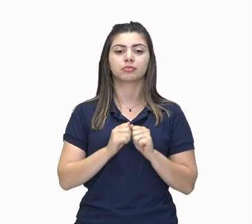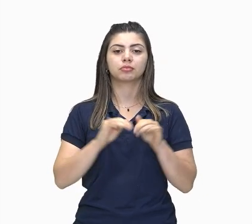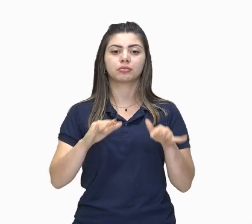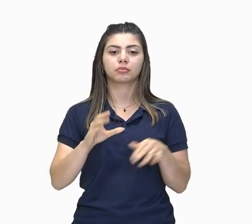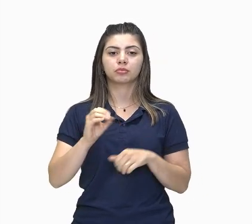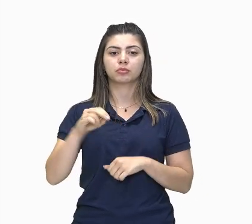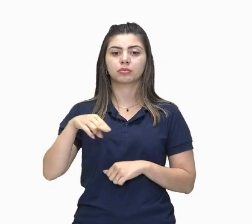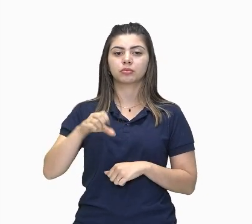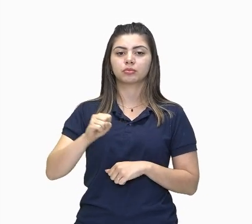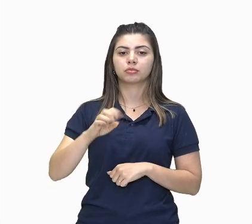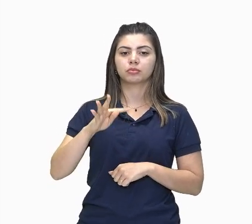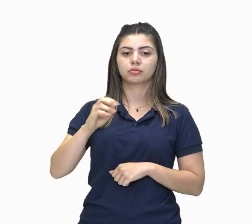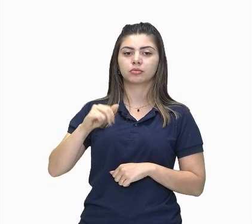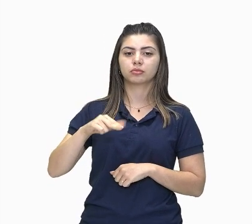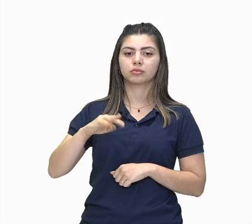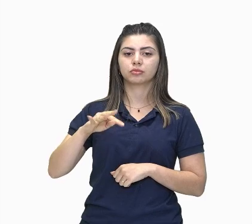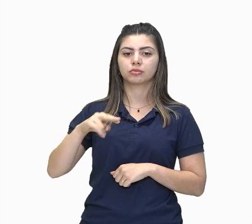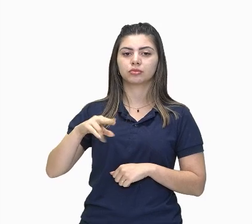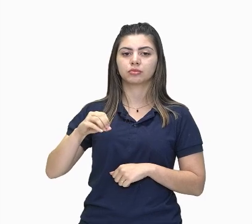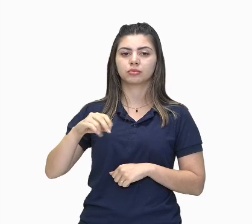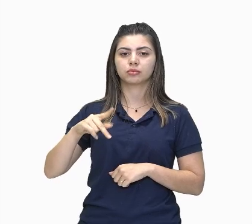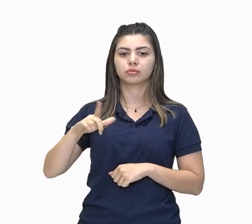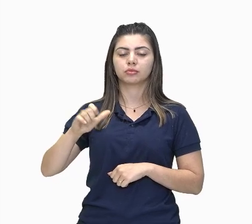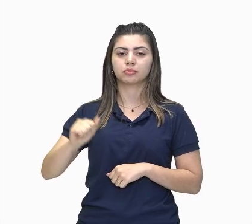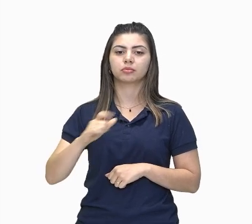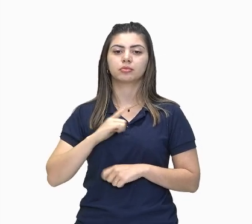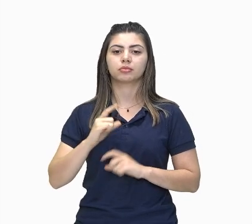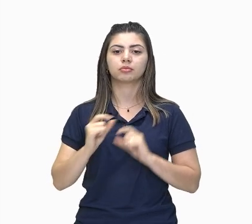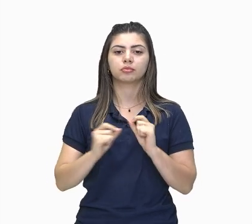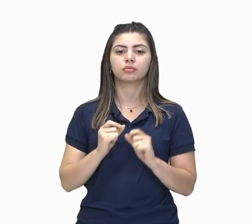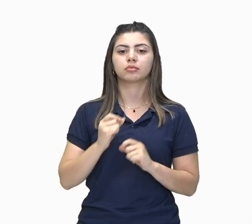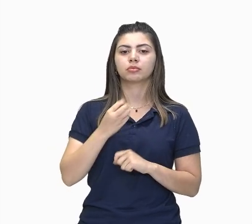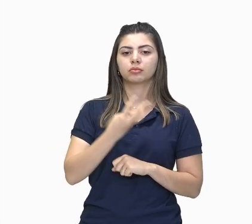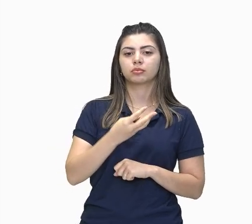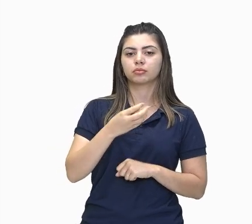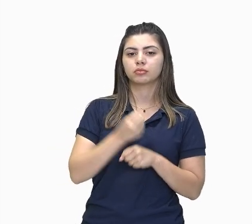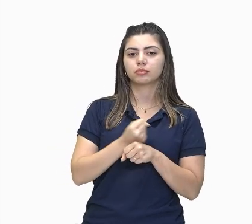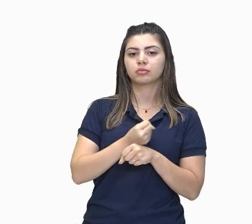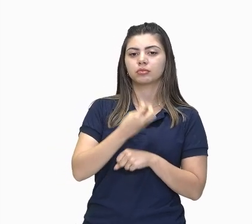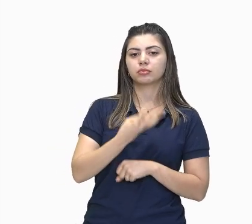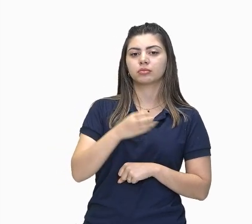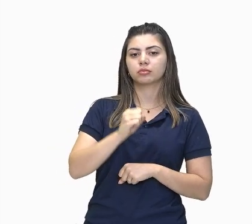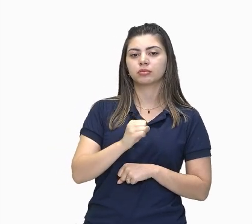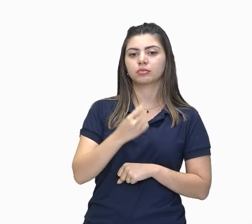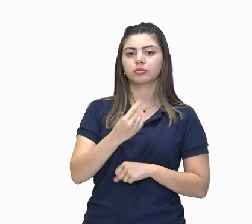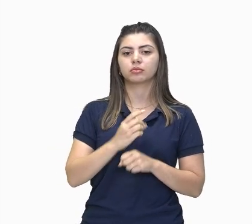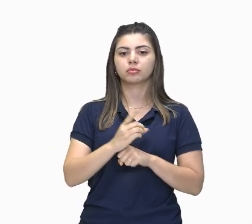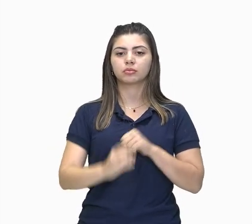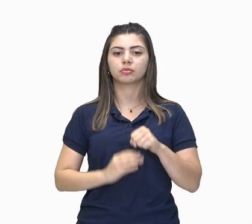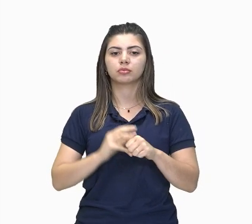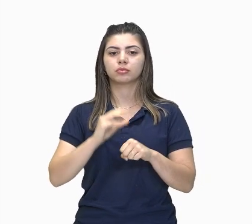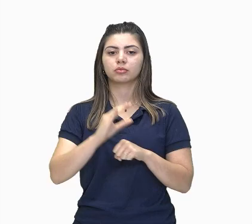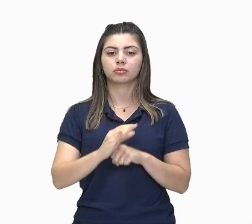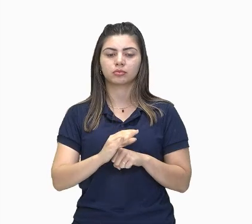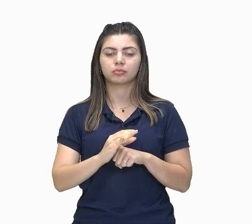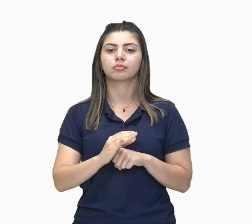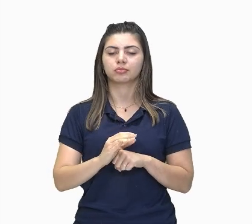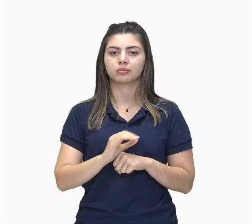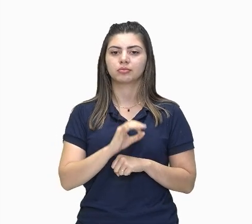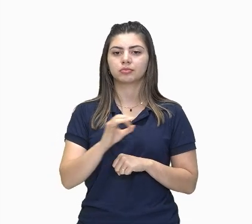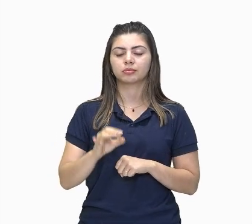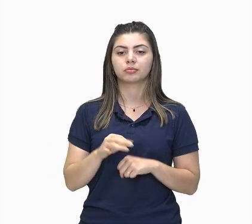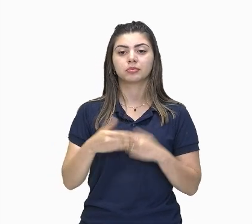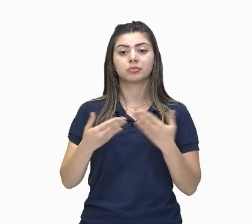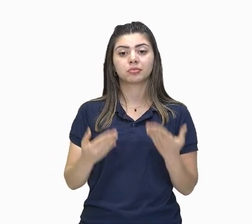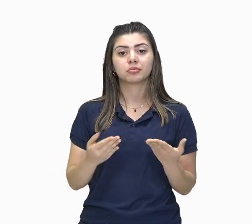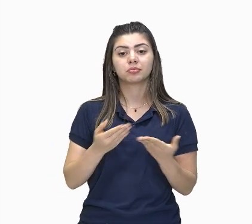Constantinopla, em 381 d.C., em meio às controvérsias acerca da fé cristã. Foi